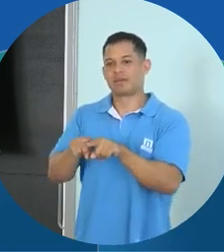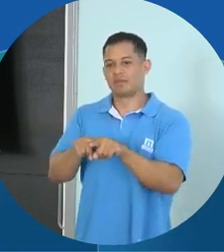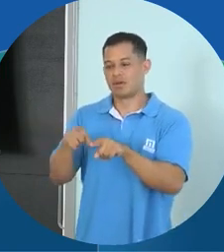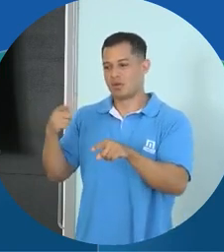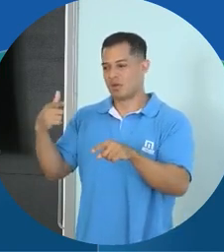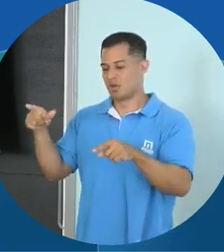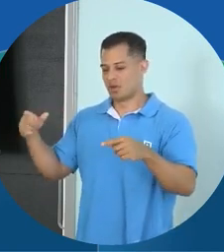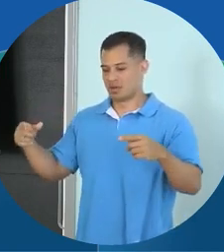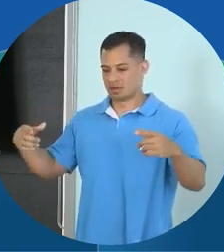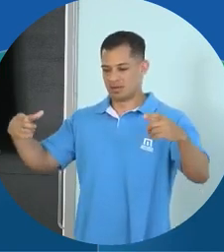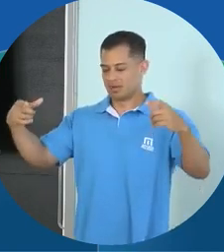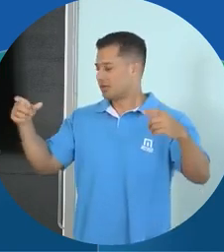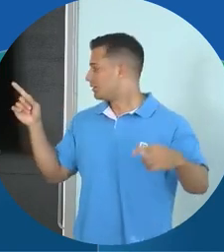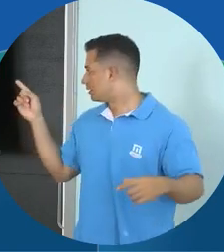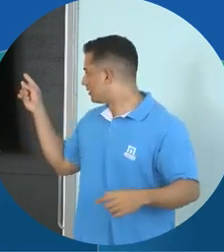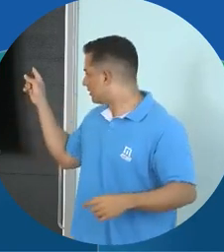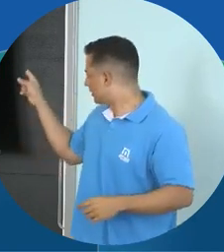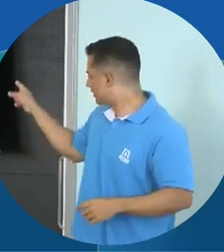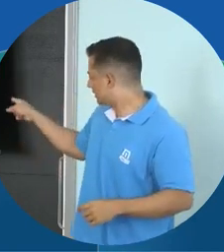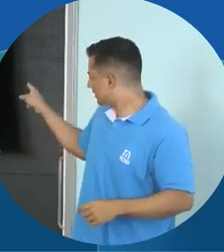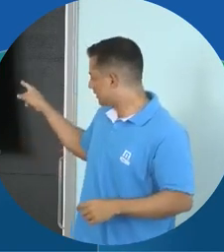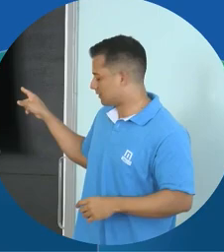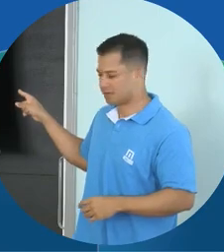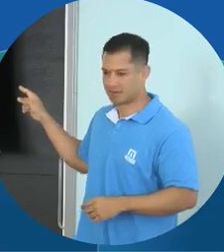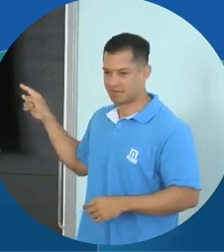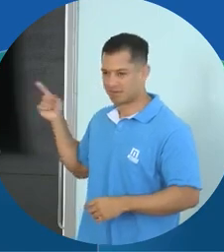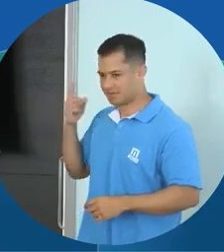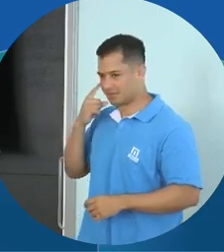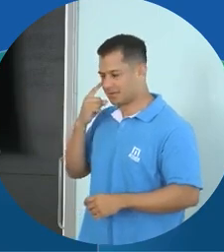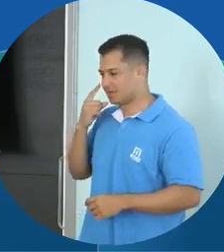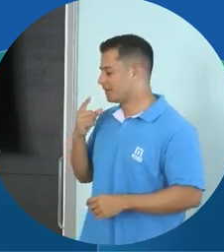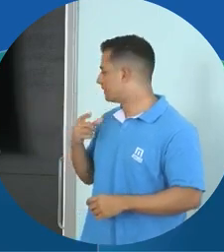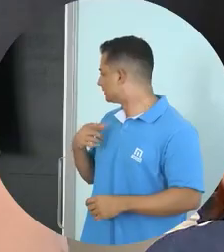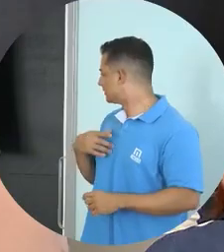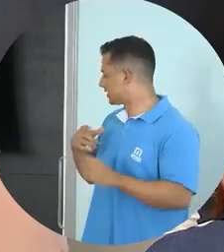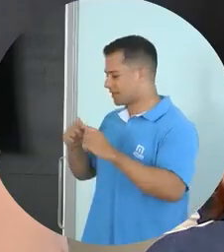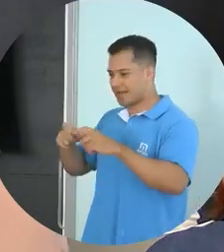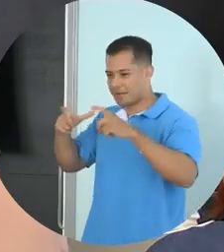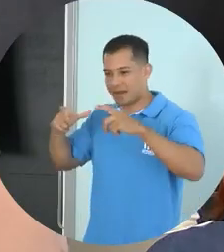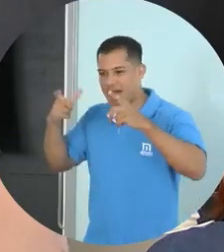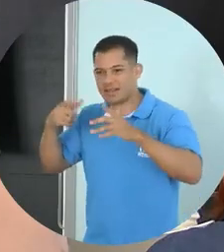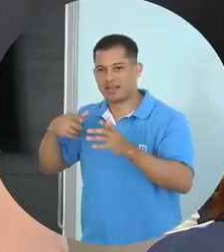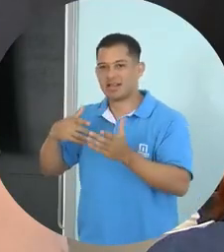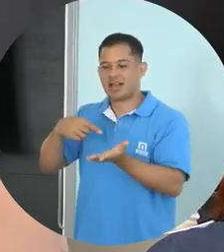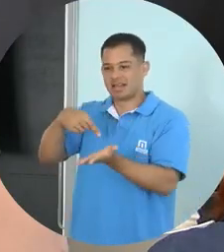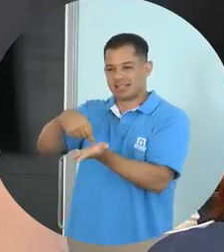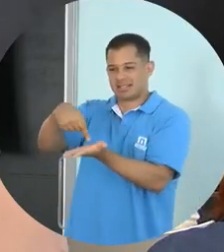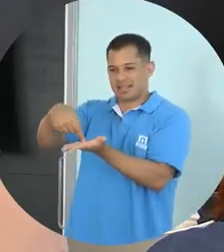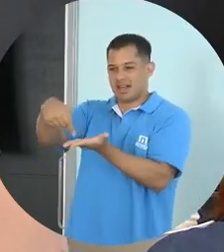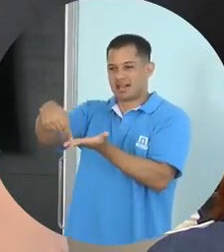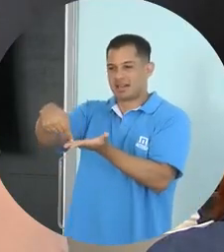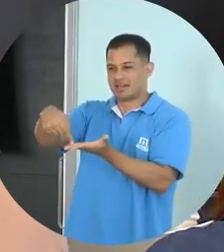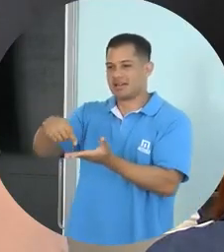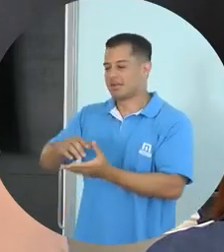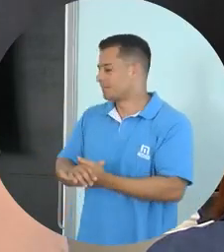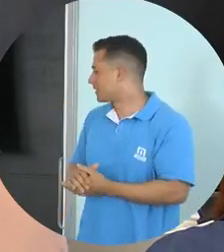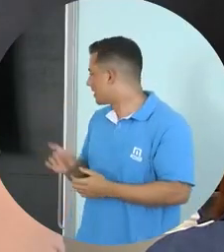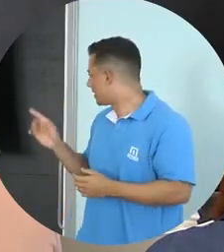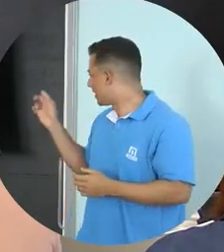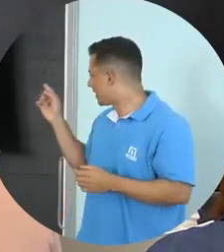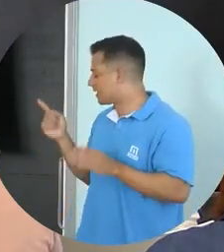encontro. E aqui a gente tem uma situação ampliada das estacas aqui, mostrando que